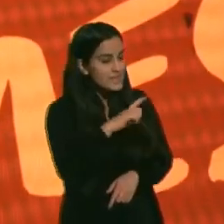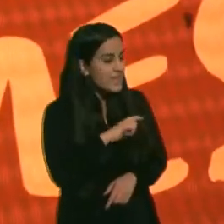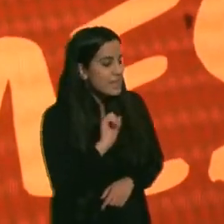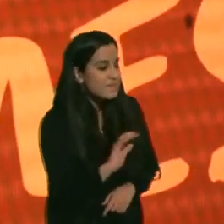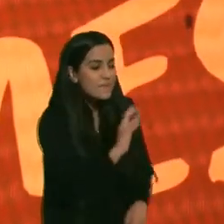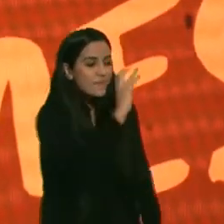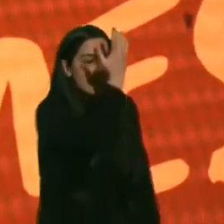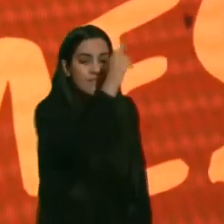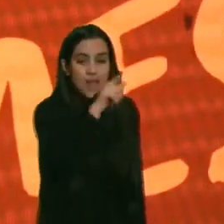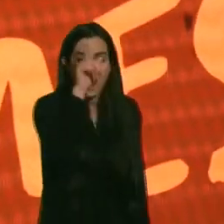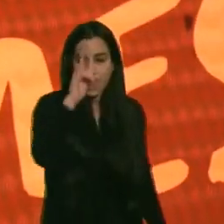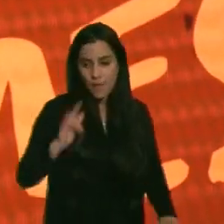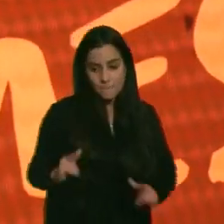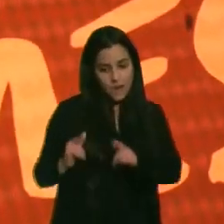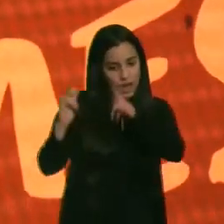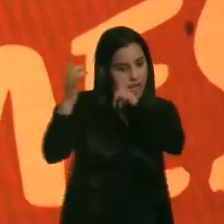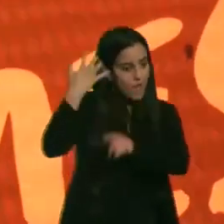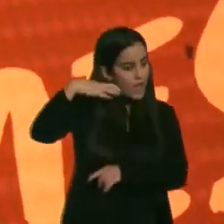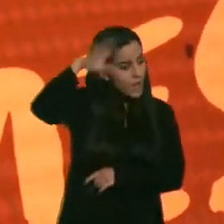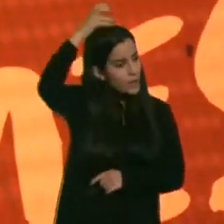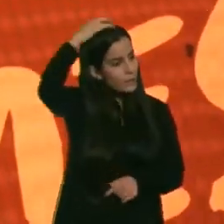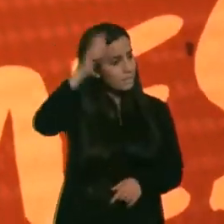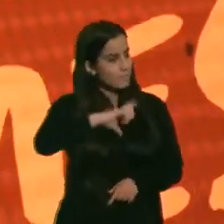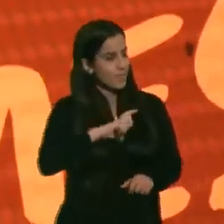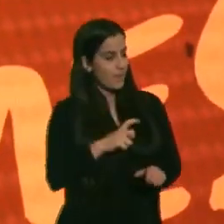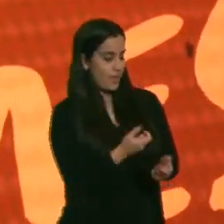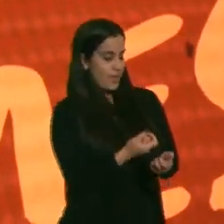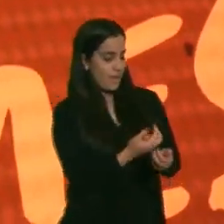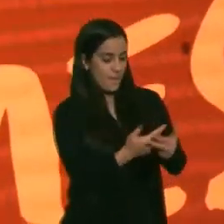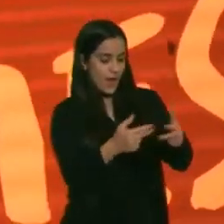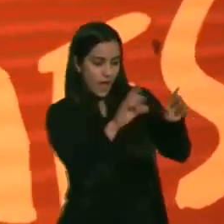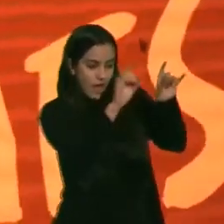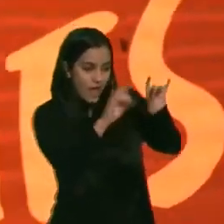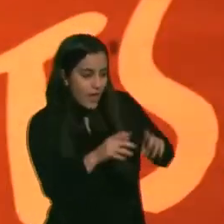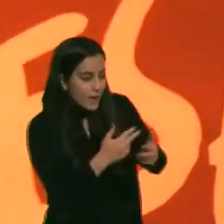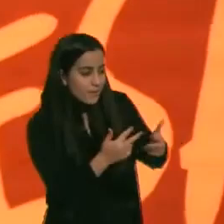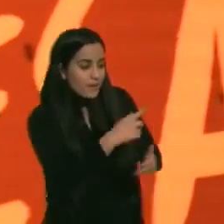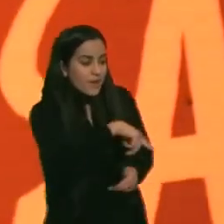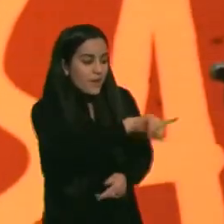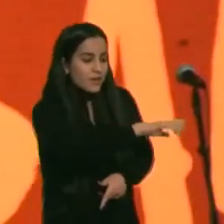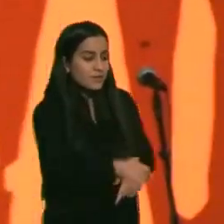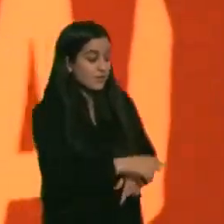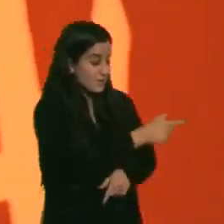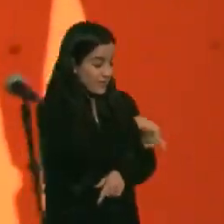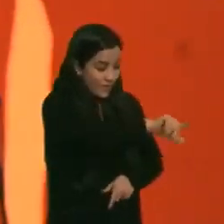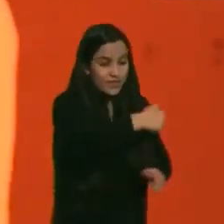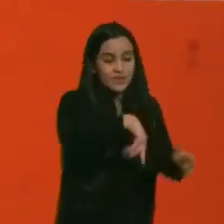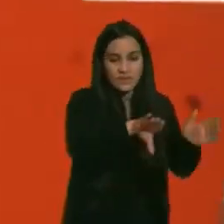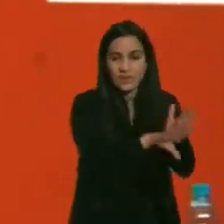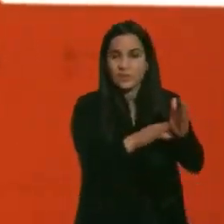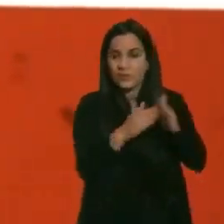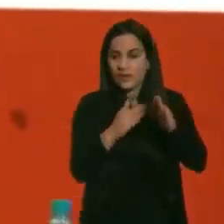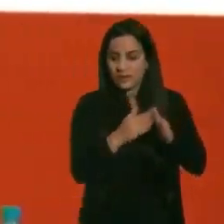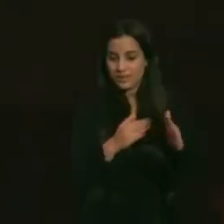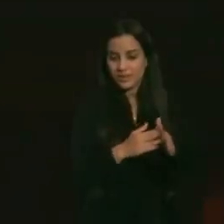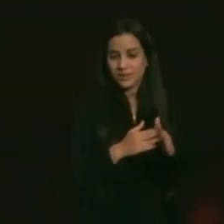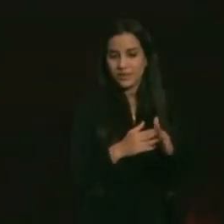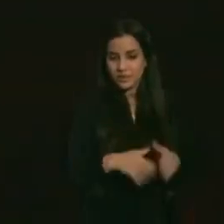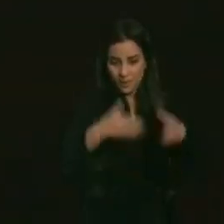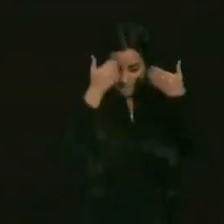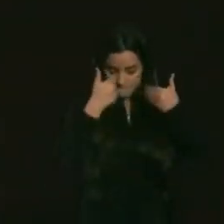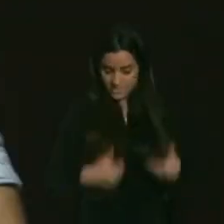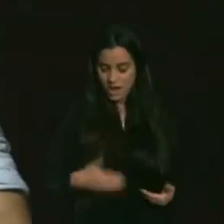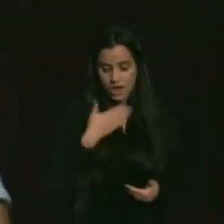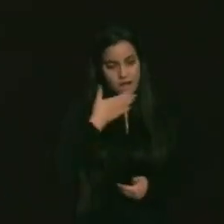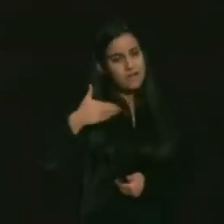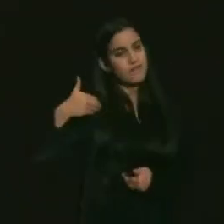no palácio do rei, um banquete preparado para você. Eles foram para casa, puseram a melhor